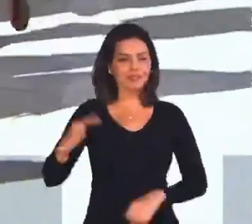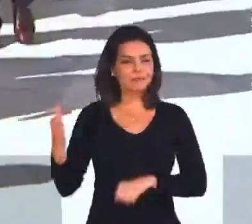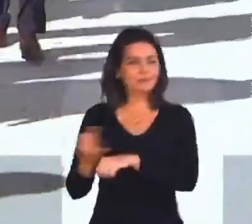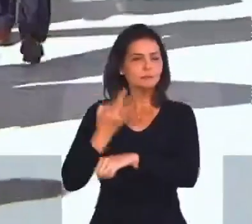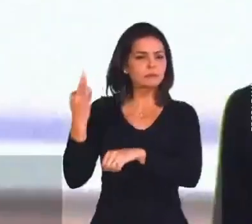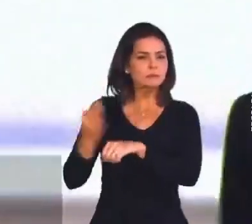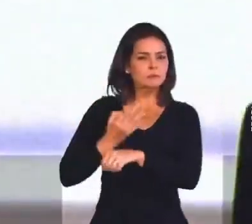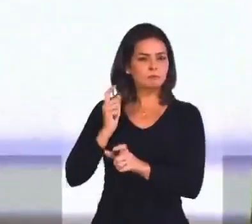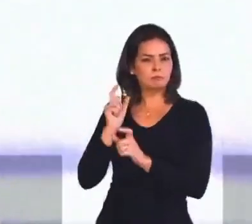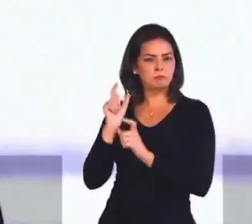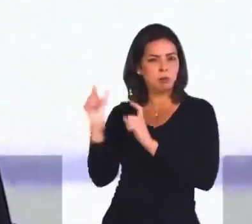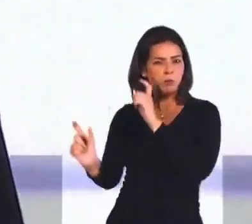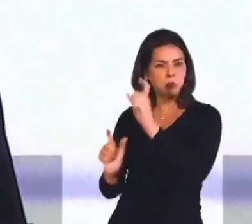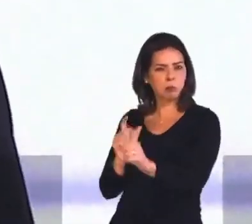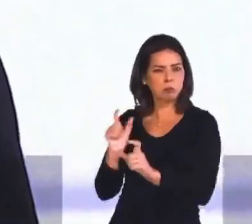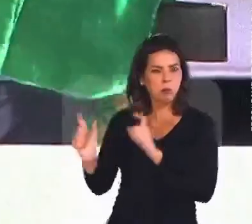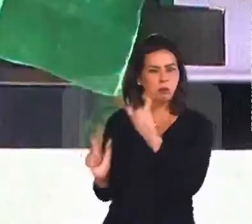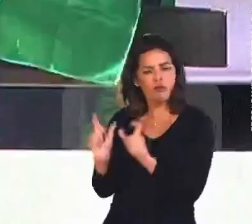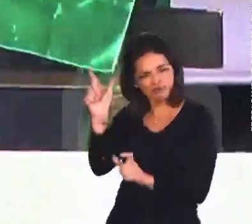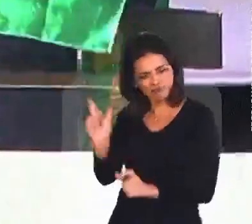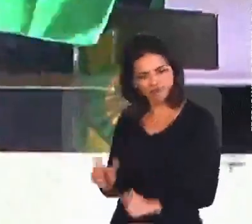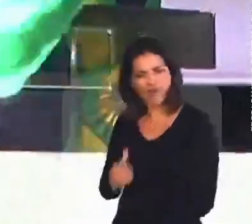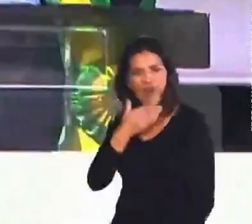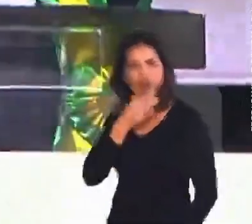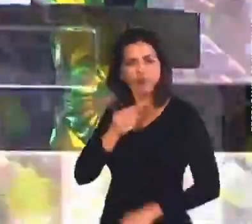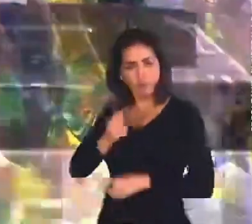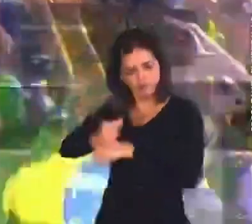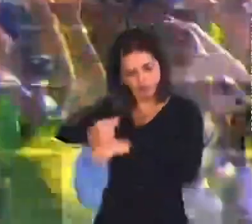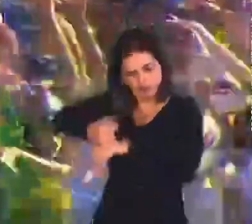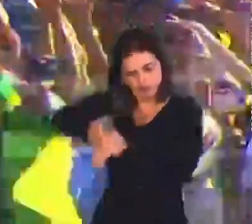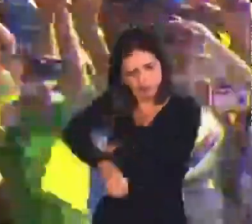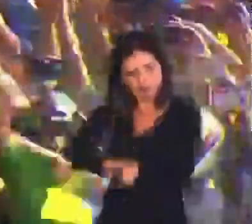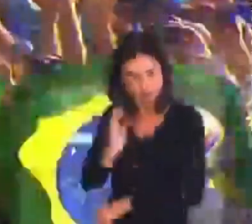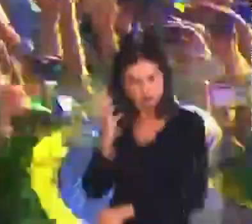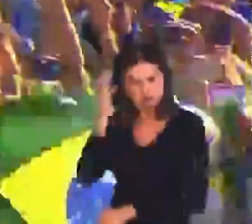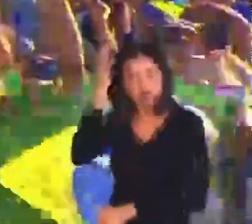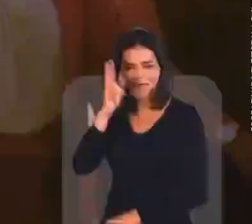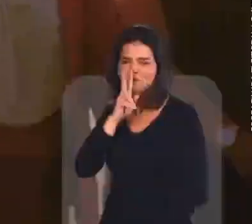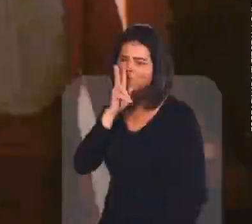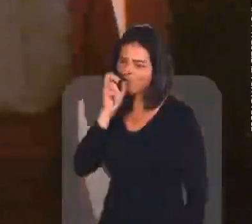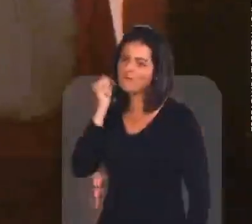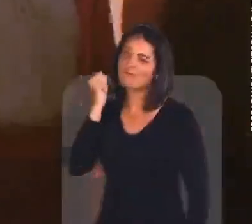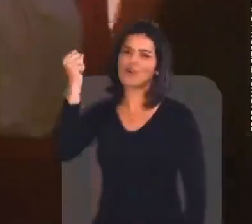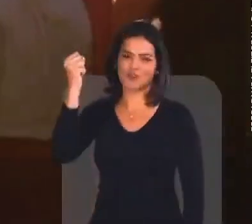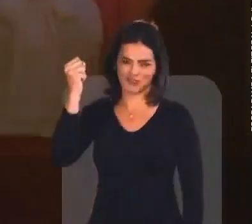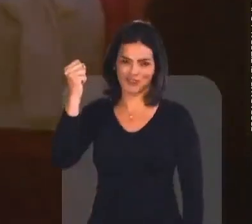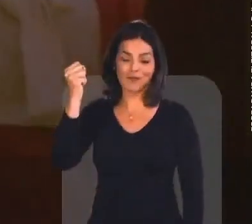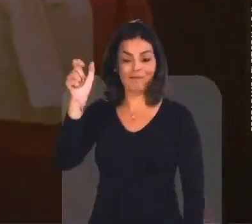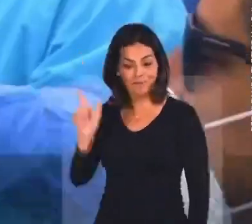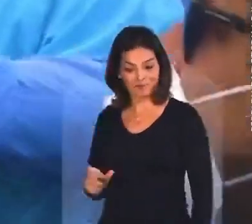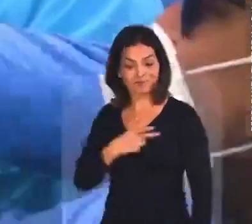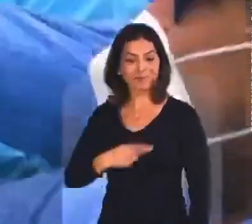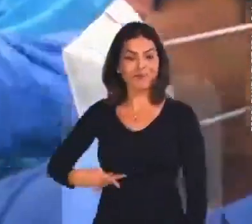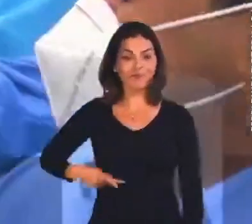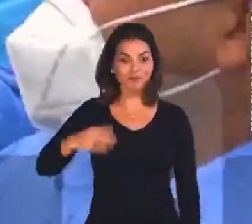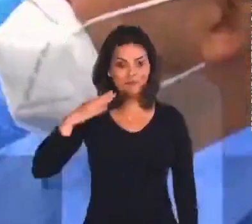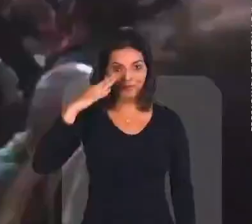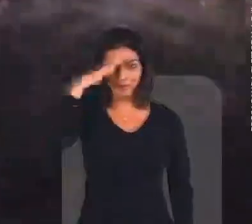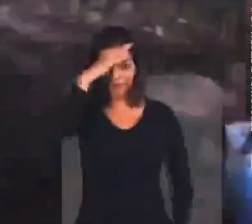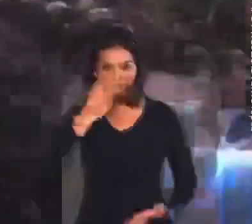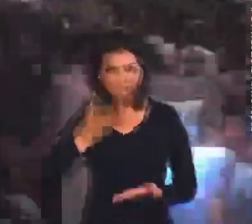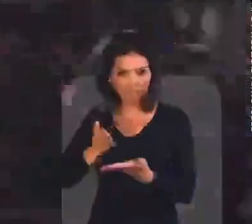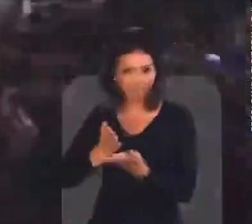tanta pancada, só mesmo um homem de muita dedicação e muita força. O presidente Bolsonaro assumiu o